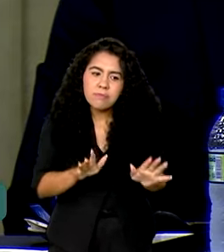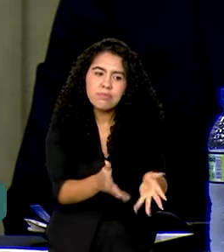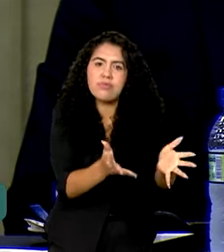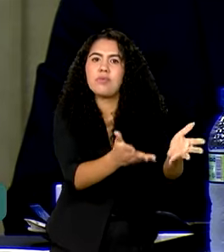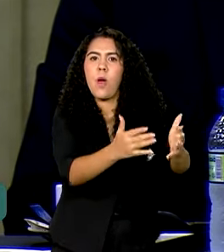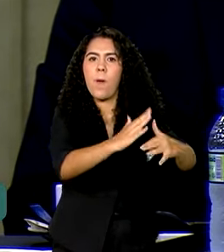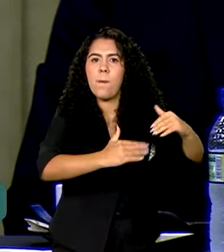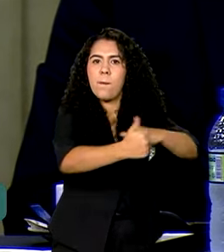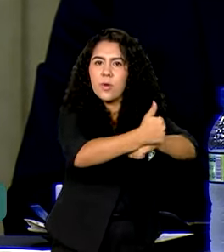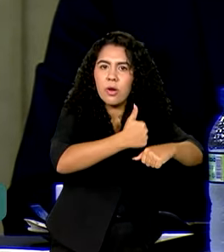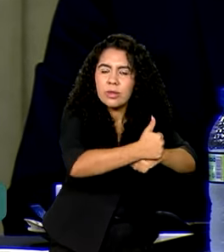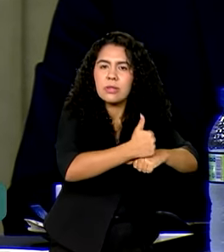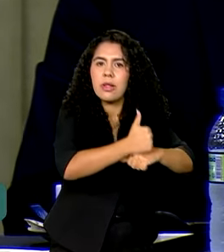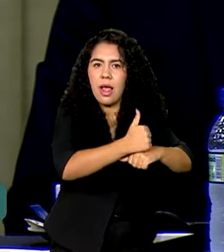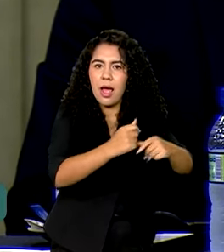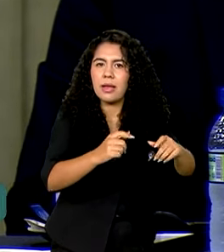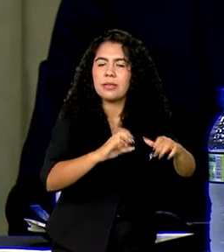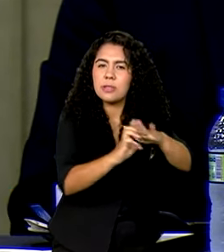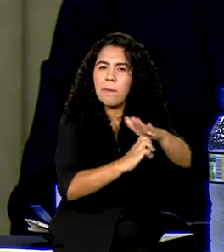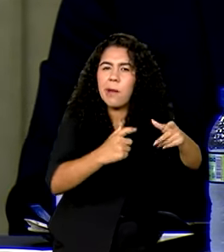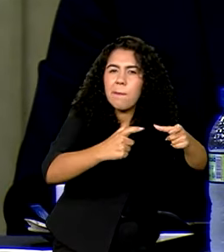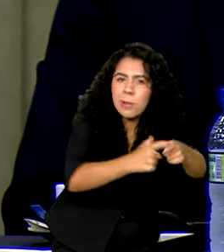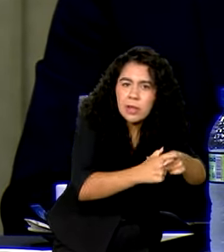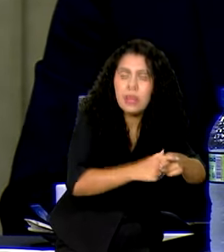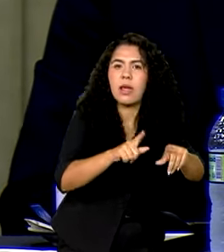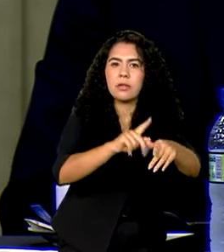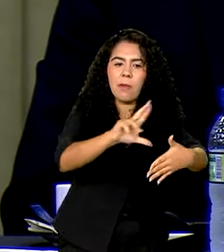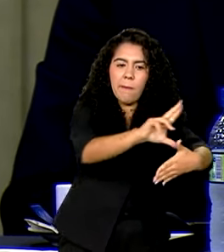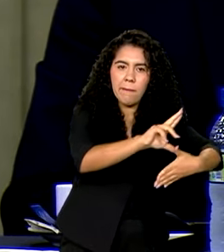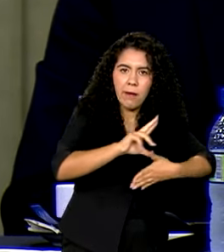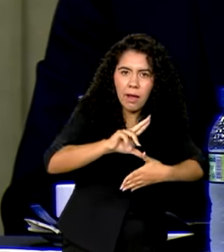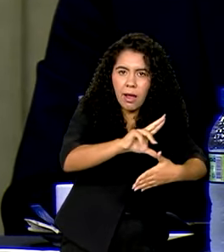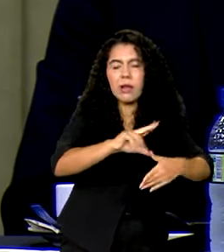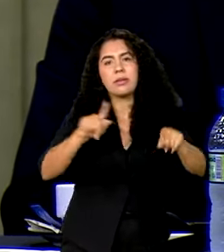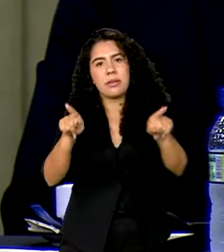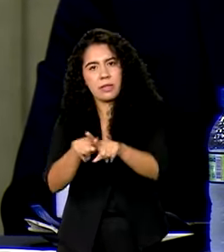produtores de cada um dos países da América Latina e do Caribe.